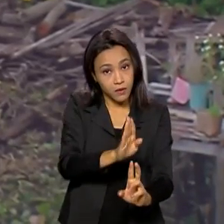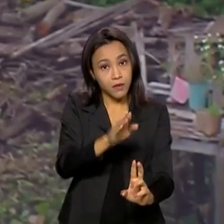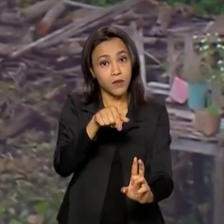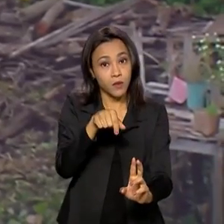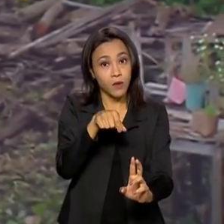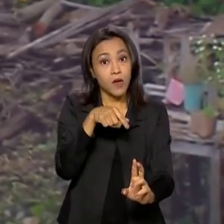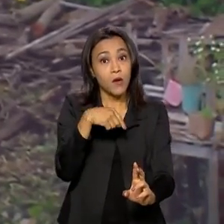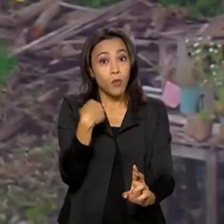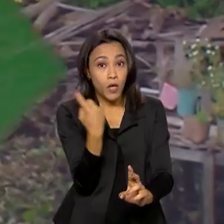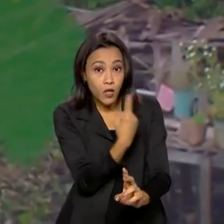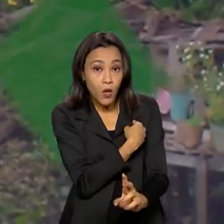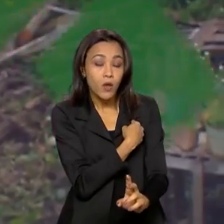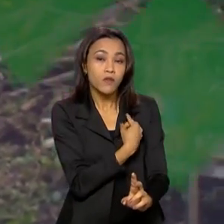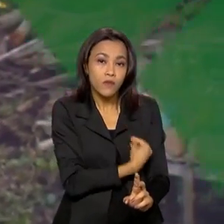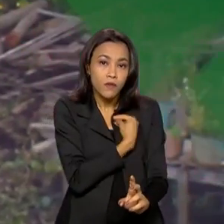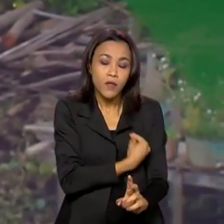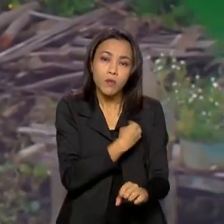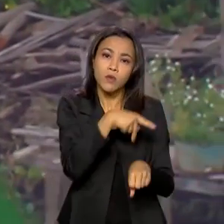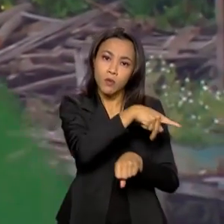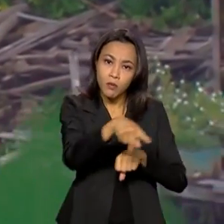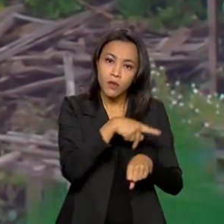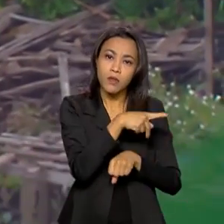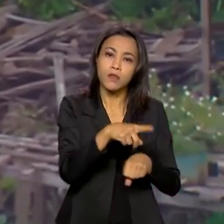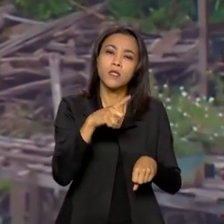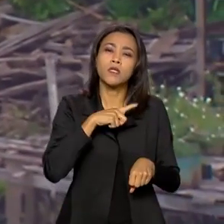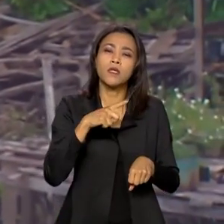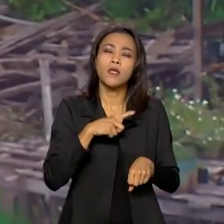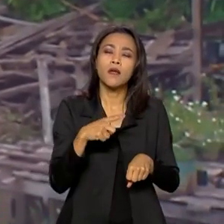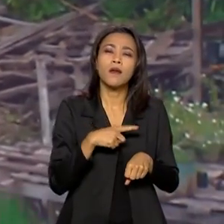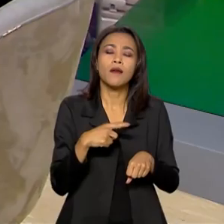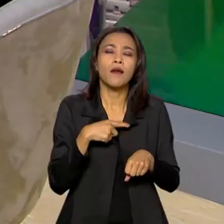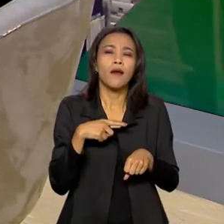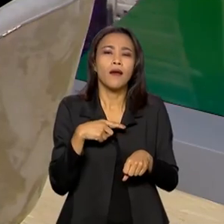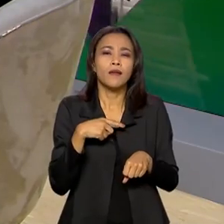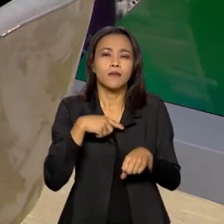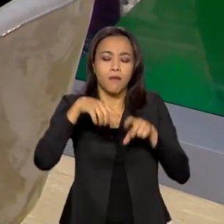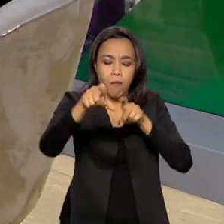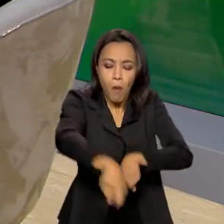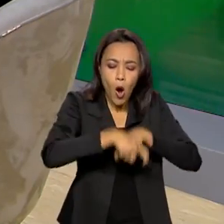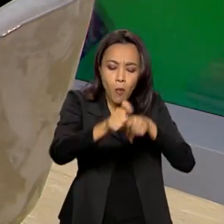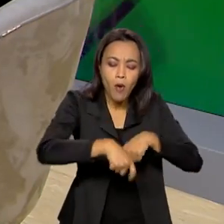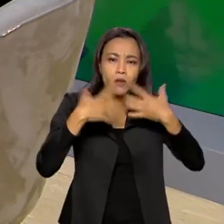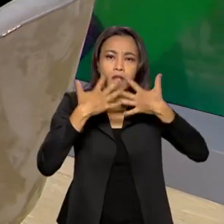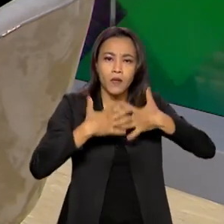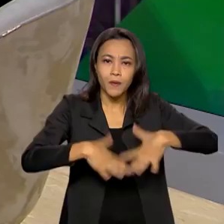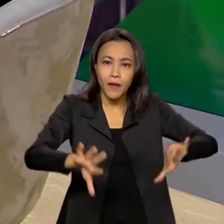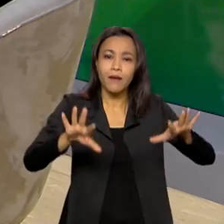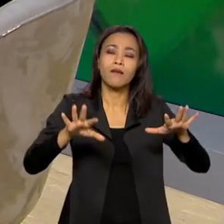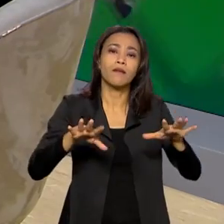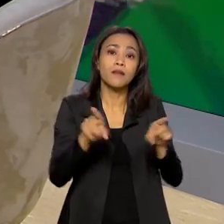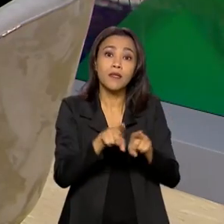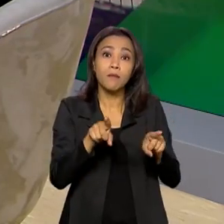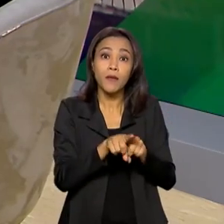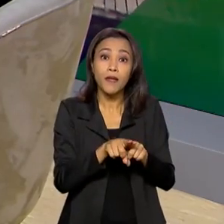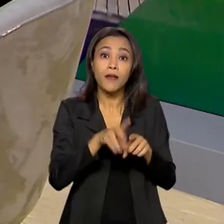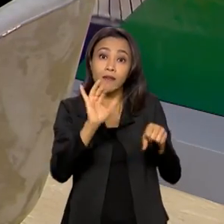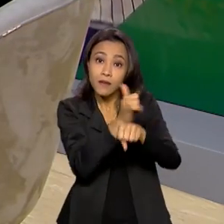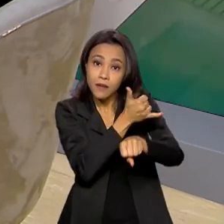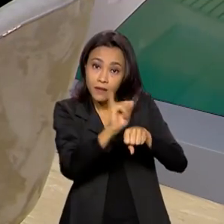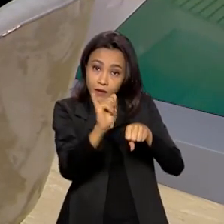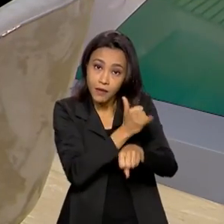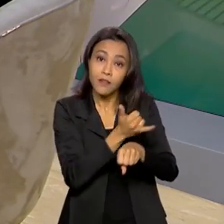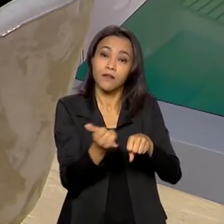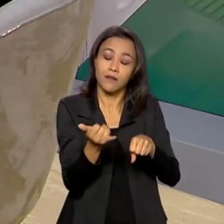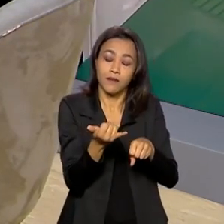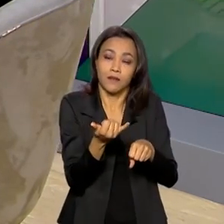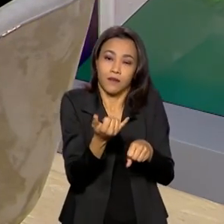por estarmos num país que tem essa vocação a agrícola mas principalmente pelas condições que são geradas para essa produção